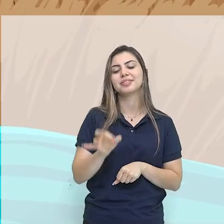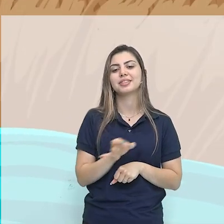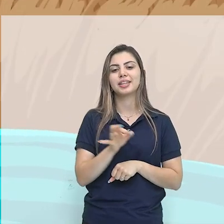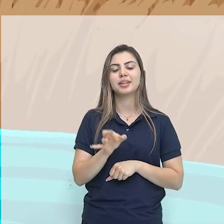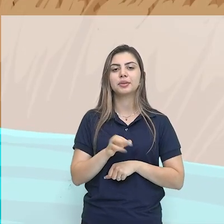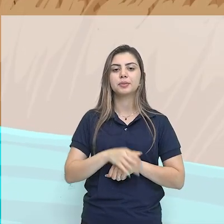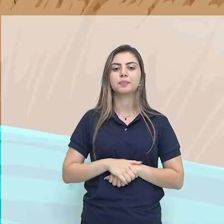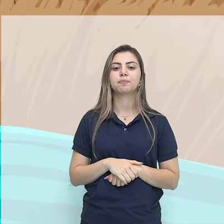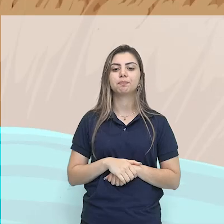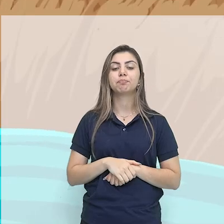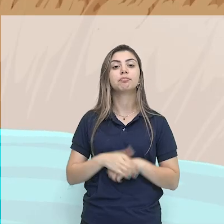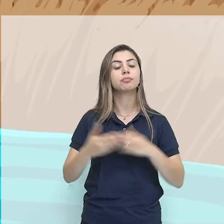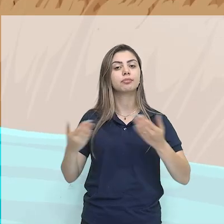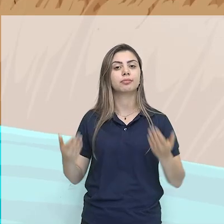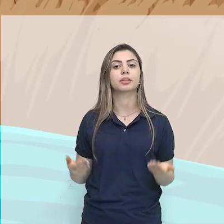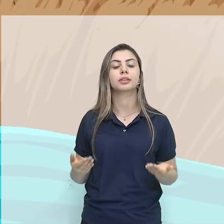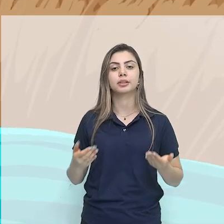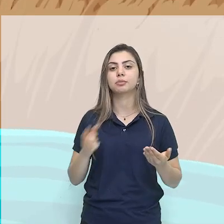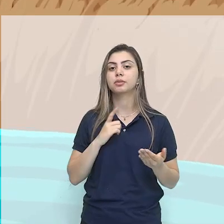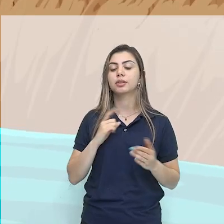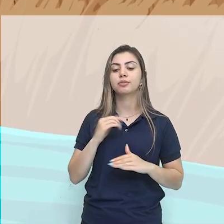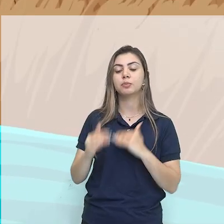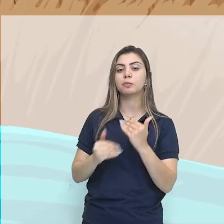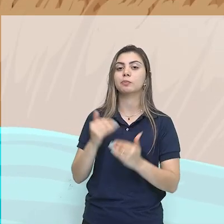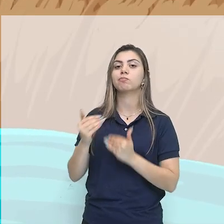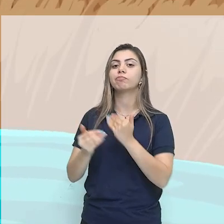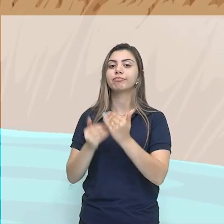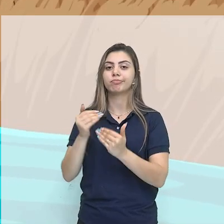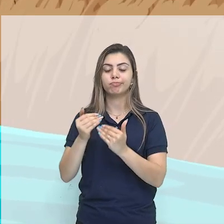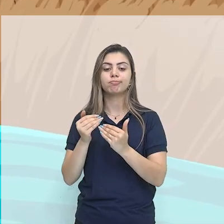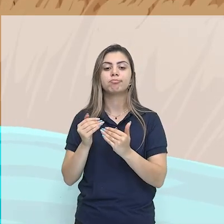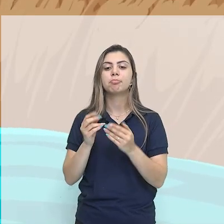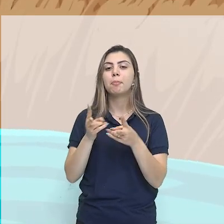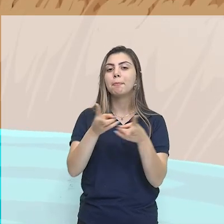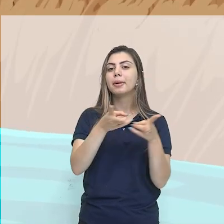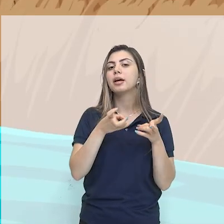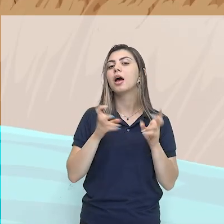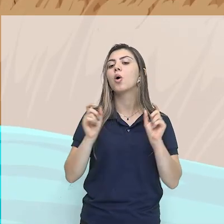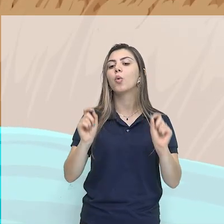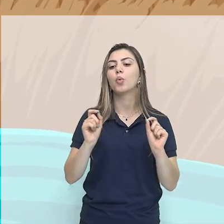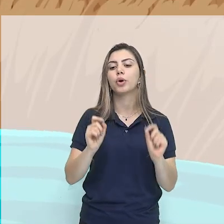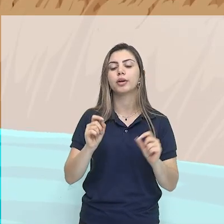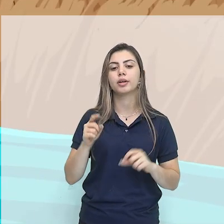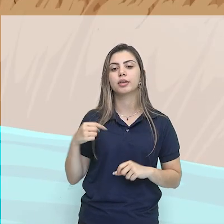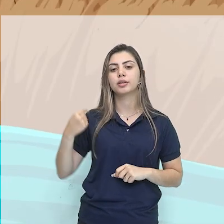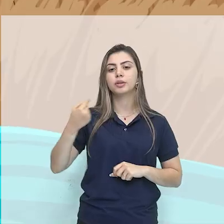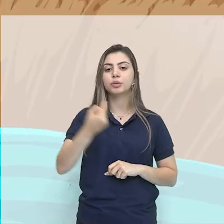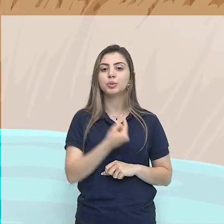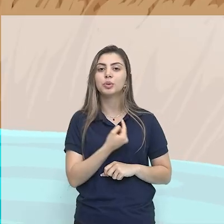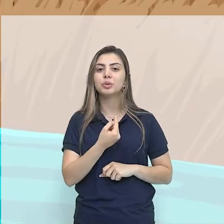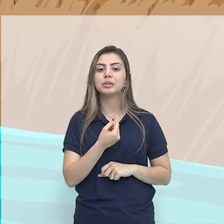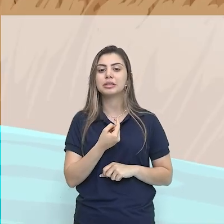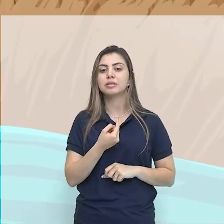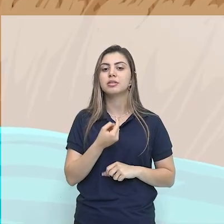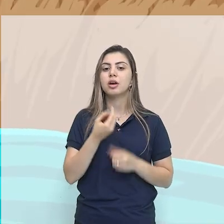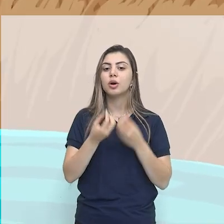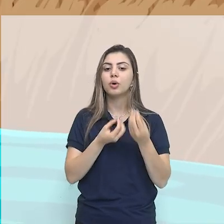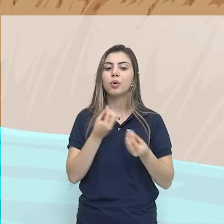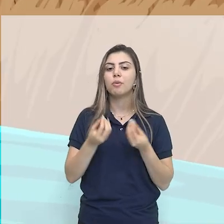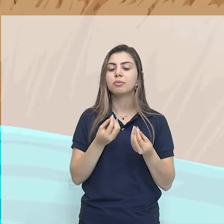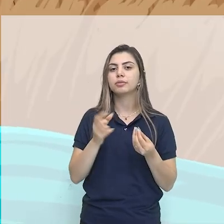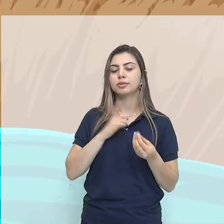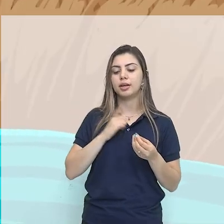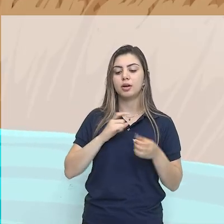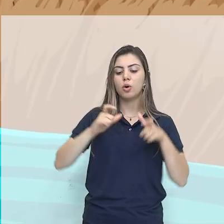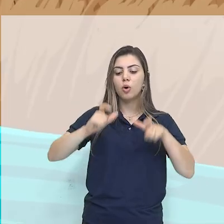a comida dos animais. Então, nesse processo de evolução, percebam que quando a gente se sedentariza também é através do Homo